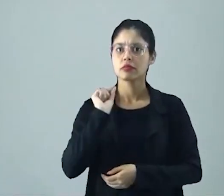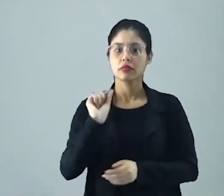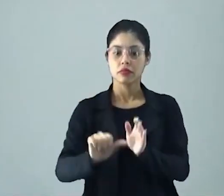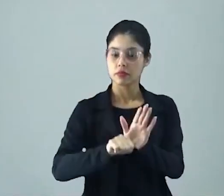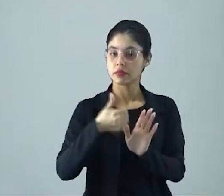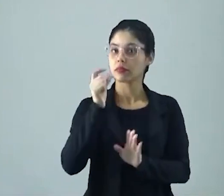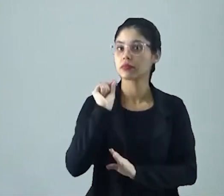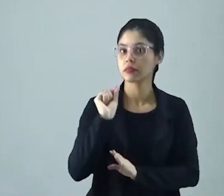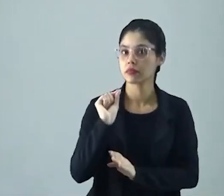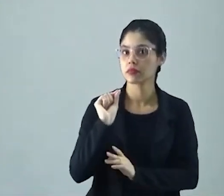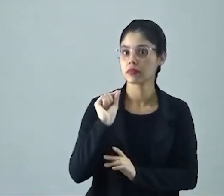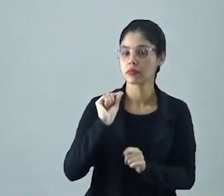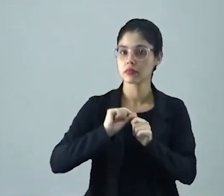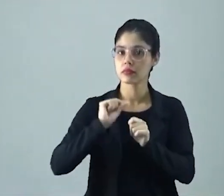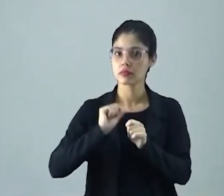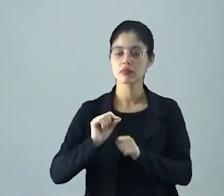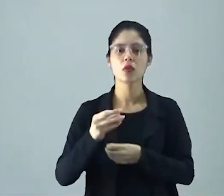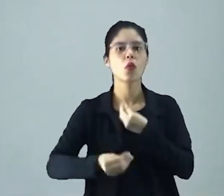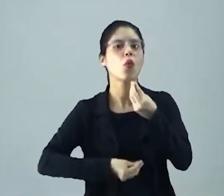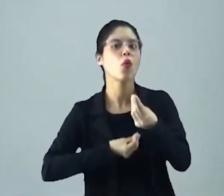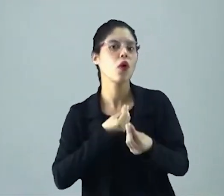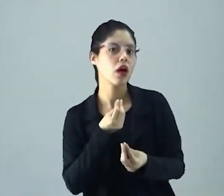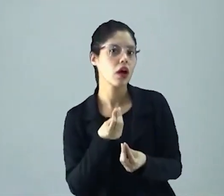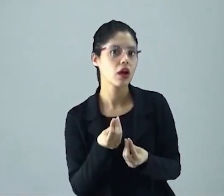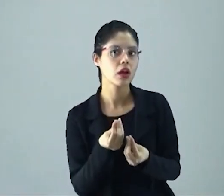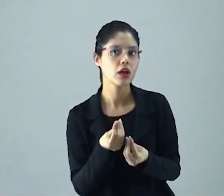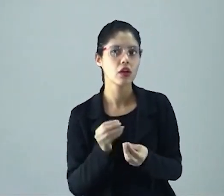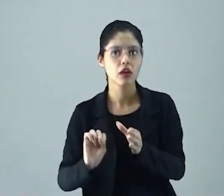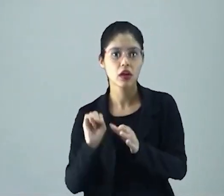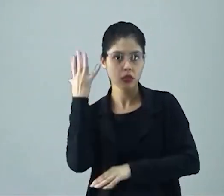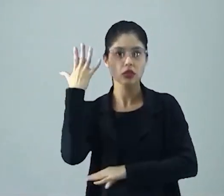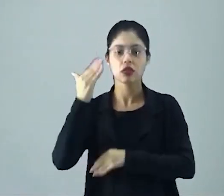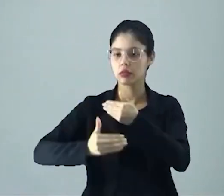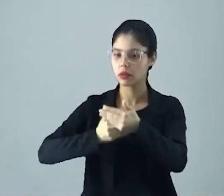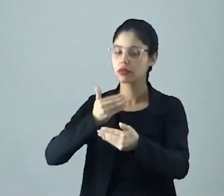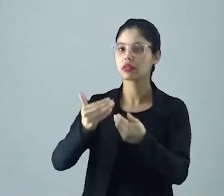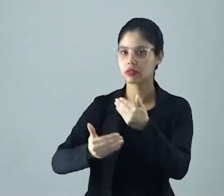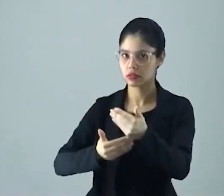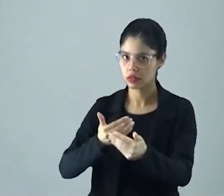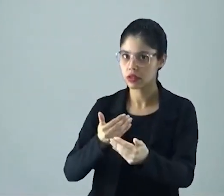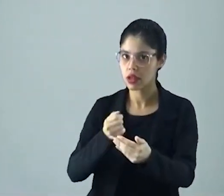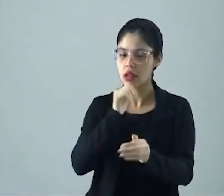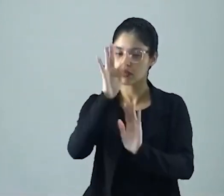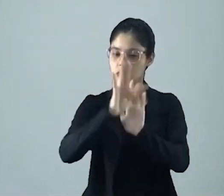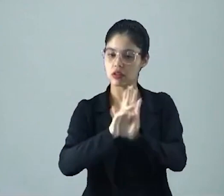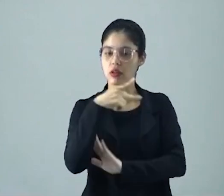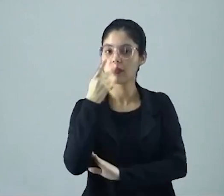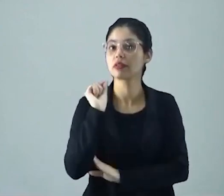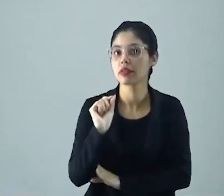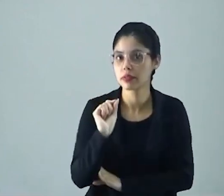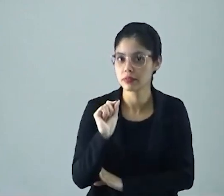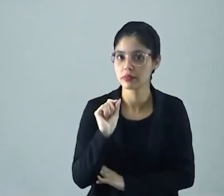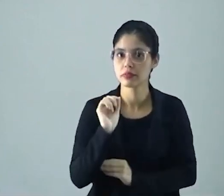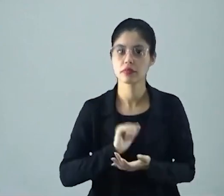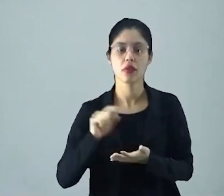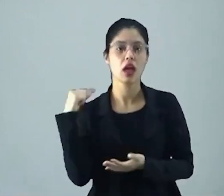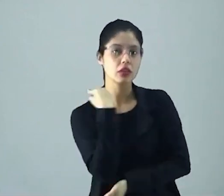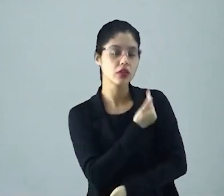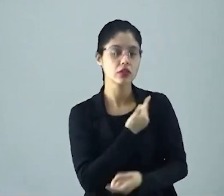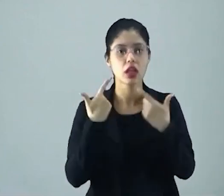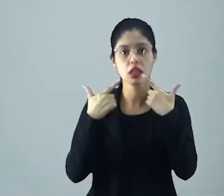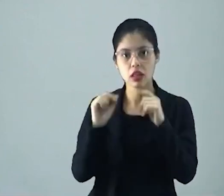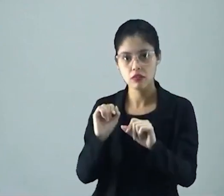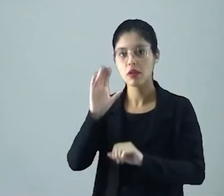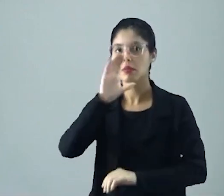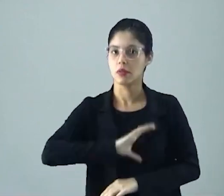acontecer, primeiramente, como foi que aconteceu esse processo, né? Aí o texto vai dizendo que a nossa